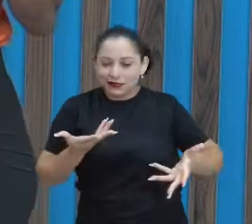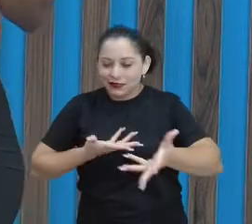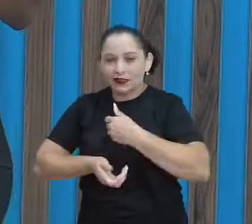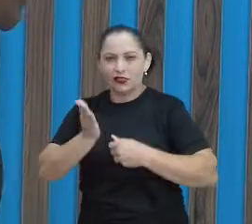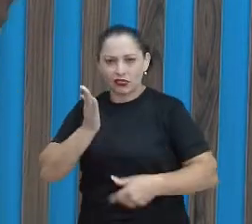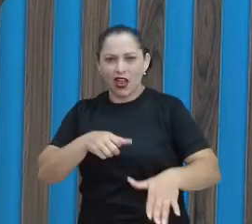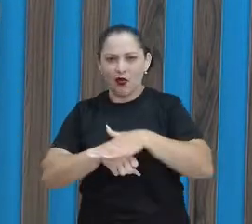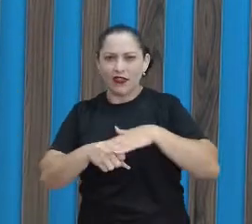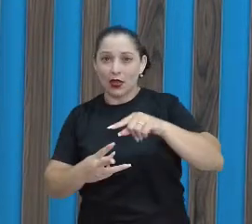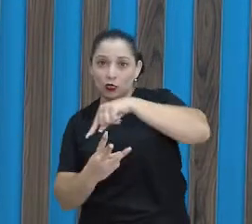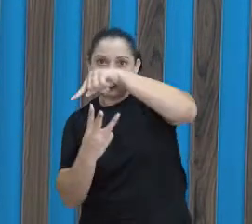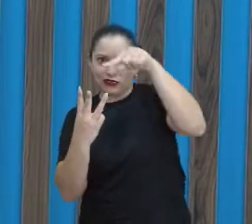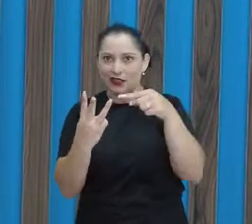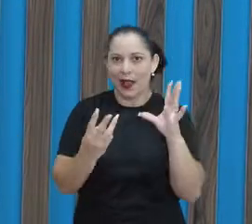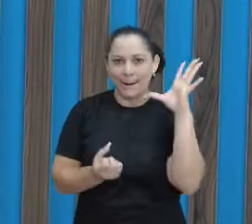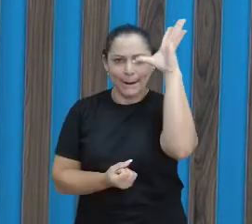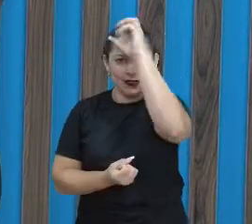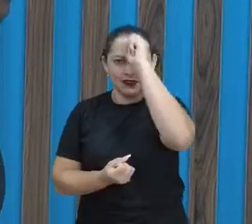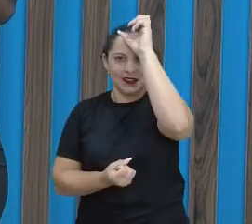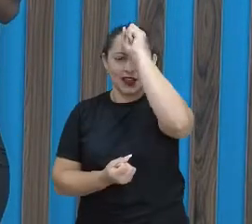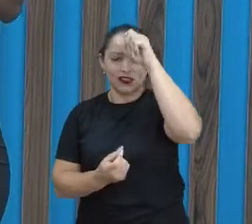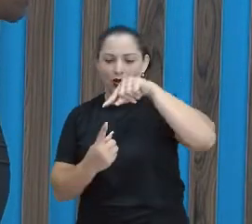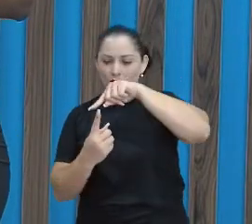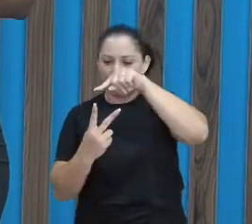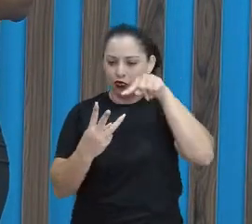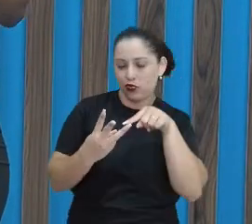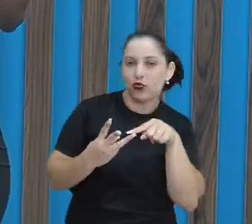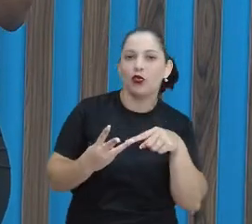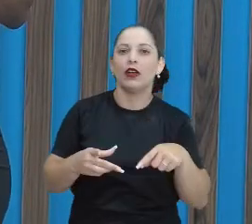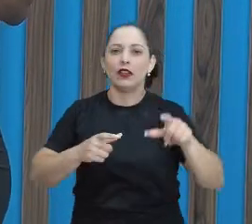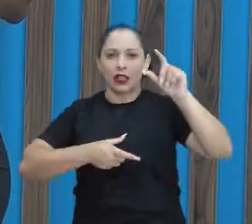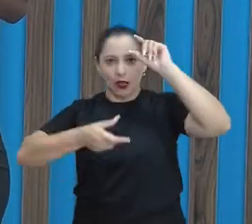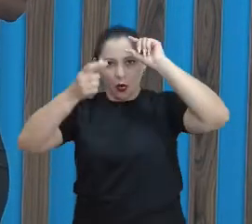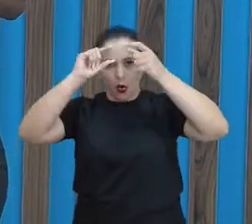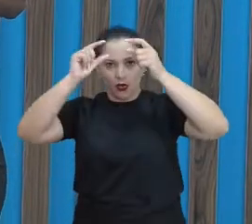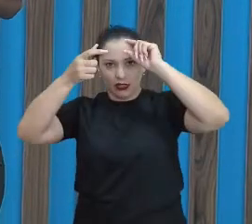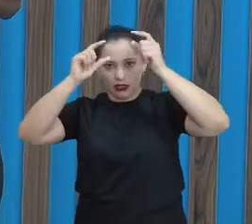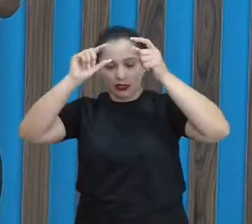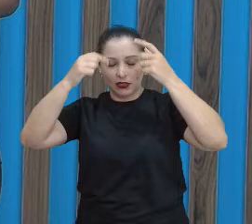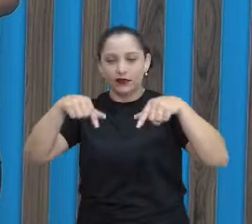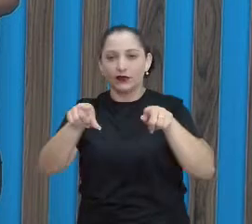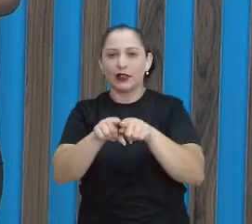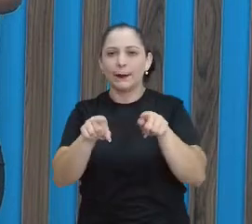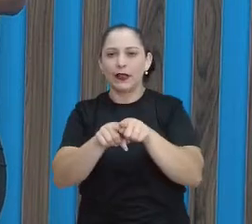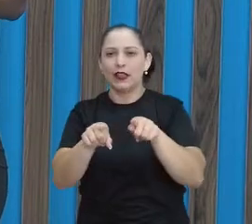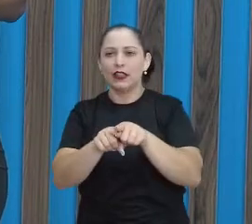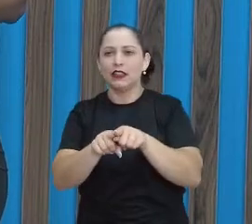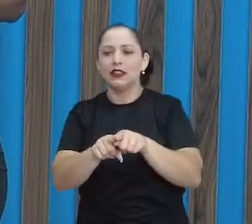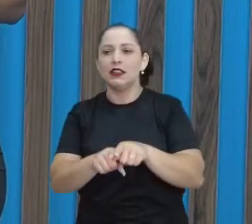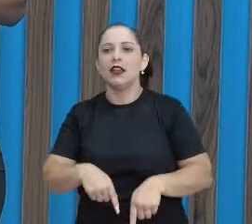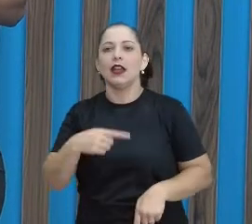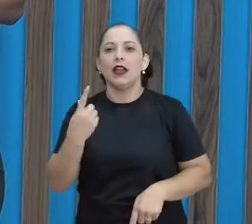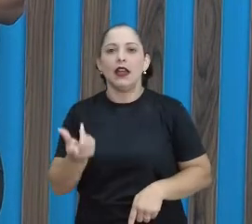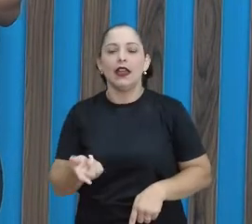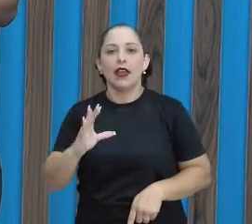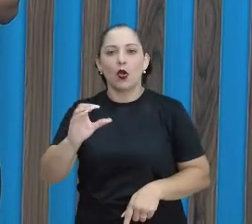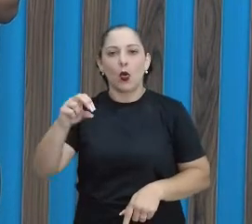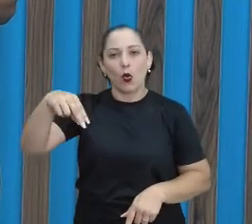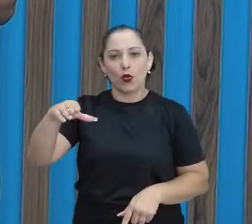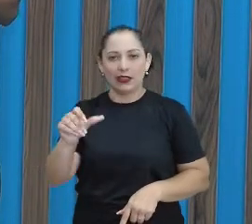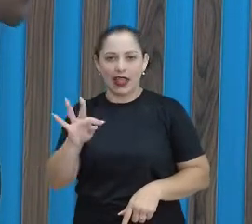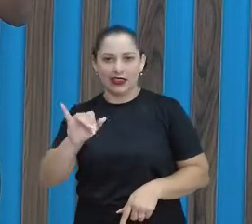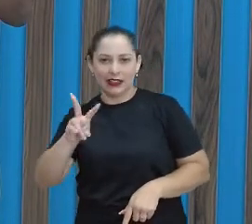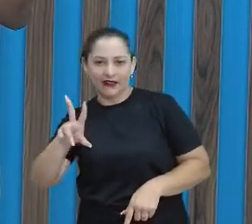sobre a tríade da aprendizagem? Então, a gente está falando de cognição, função conativa, e a função conativa se